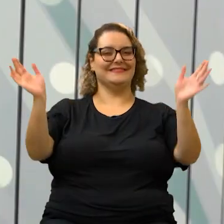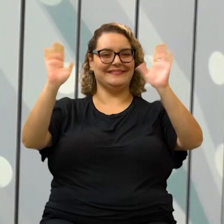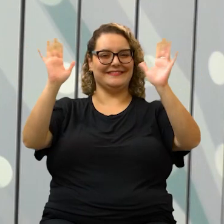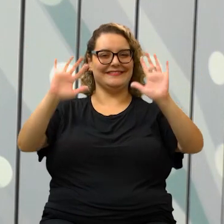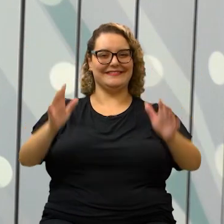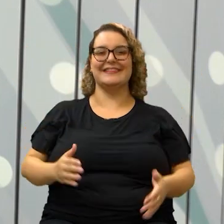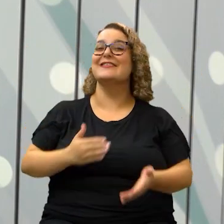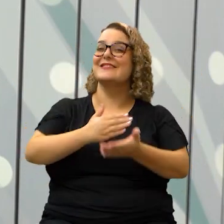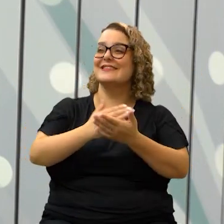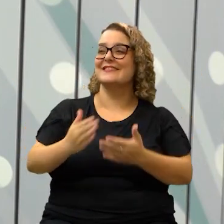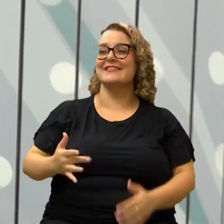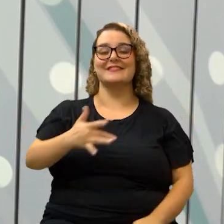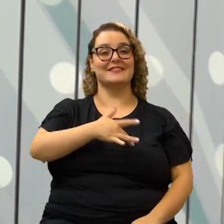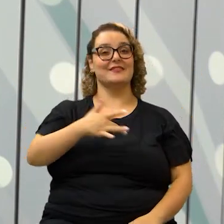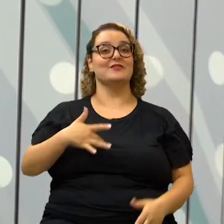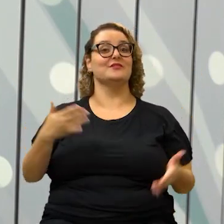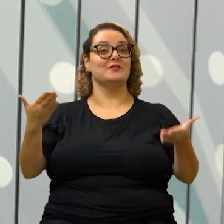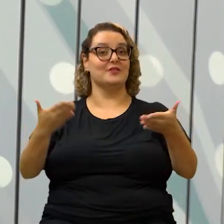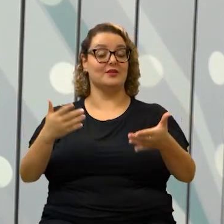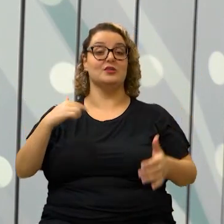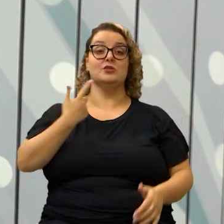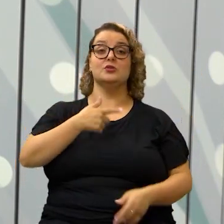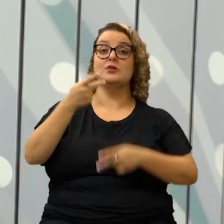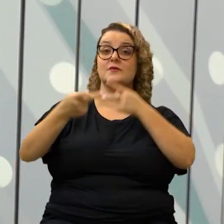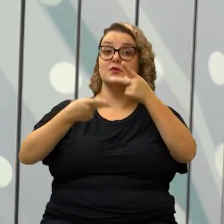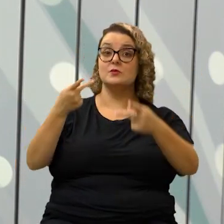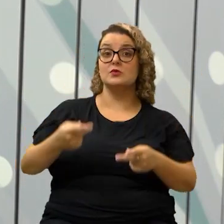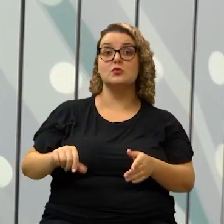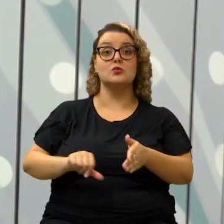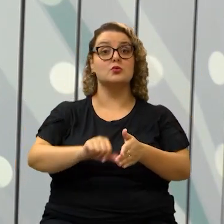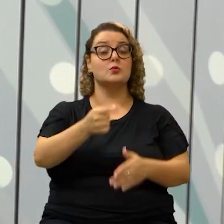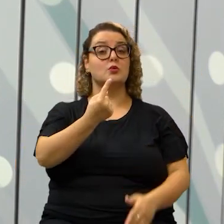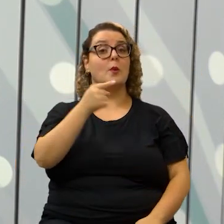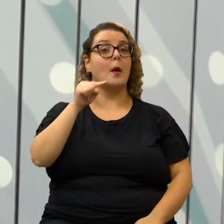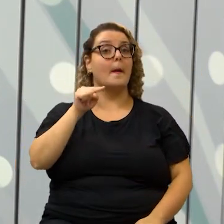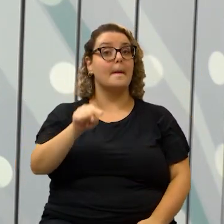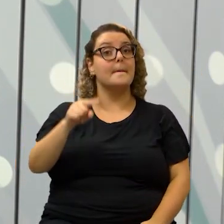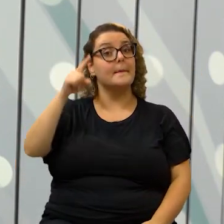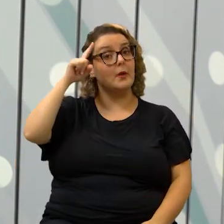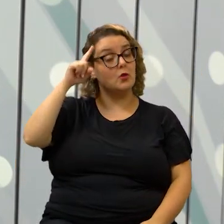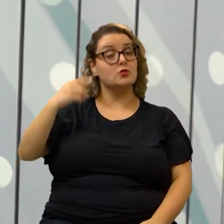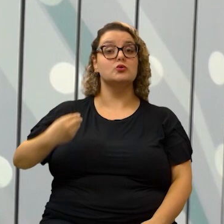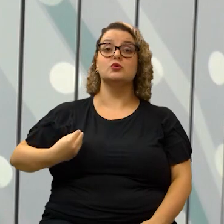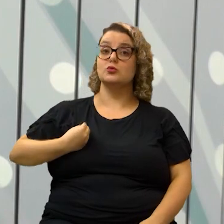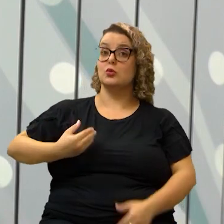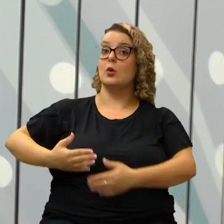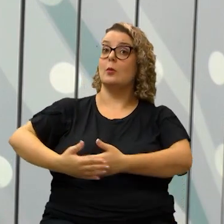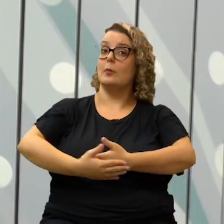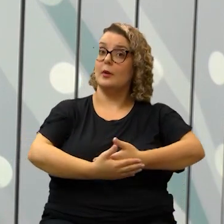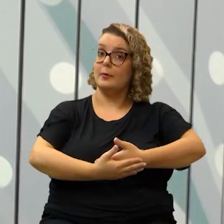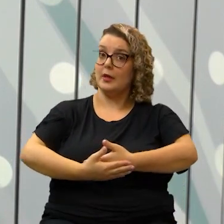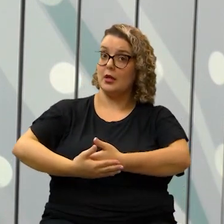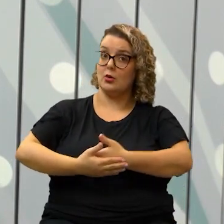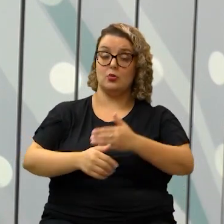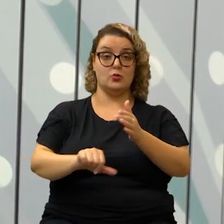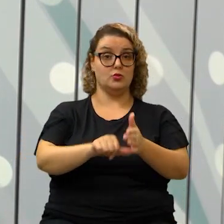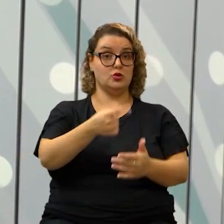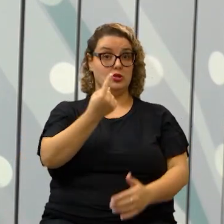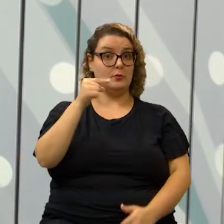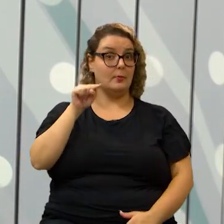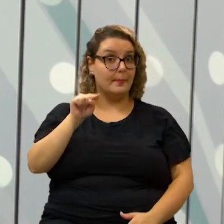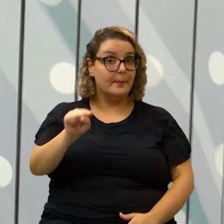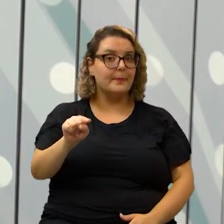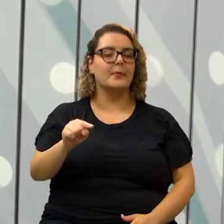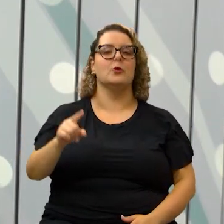Olá, está começando mais um Saúde Agora e hoje nós vamos falar sobre os primeiros 1000 dias de vida do bebê. Os